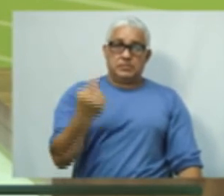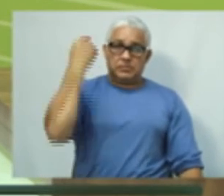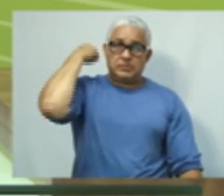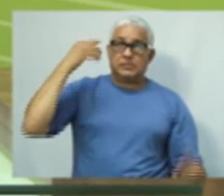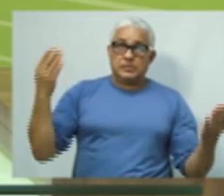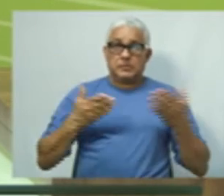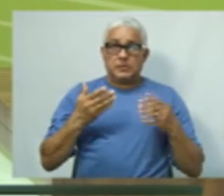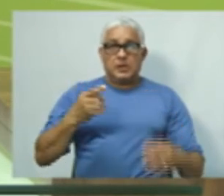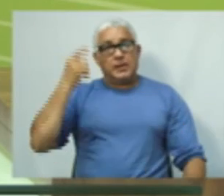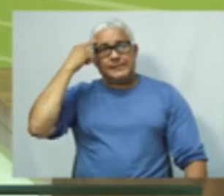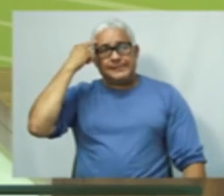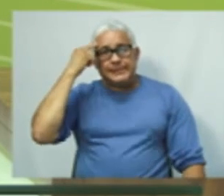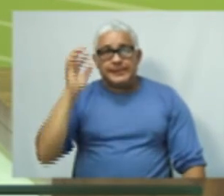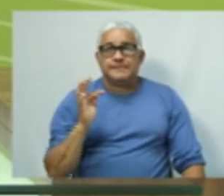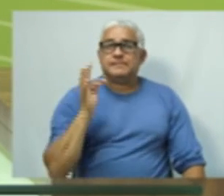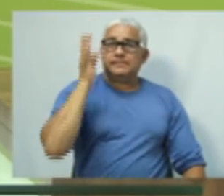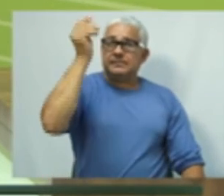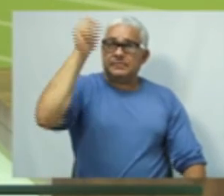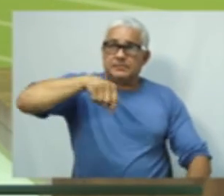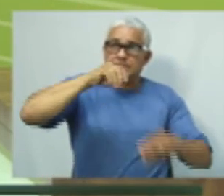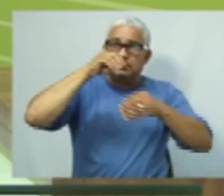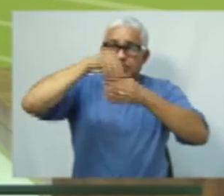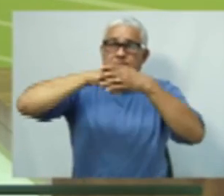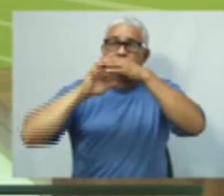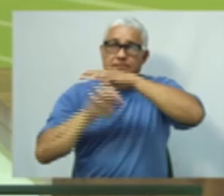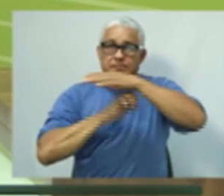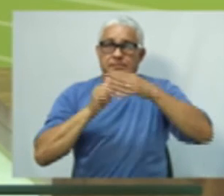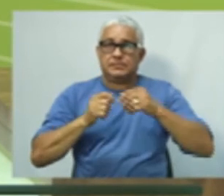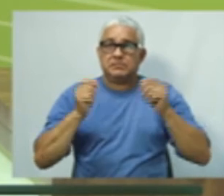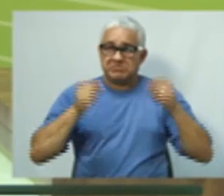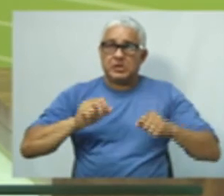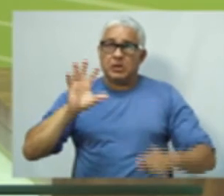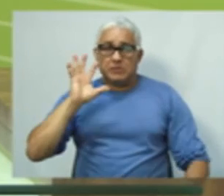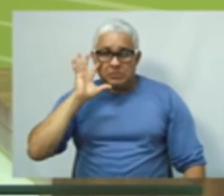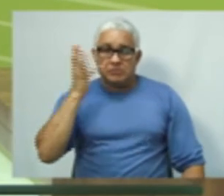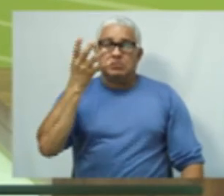você projetar o que pode ocorrer no futuro, o que provavelmente